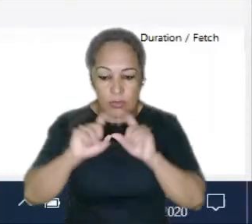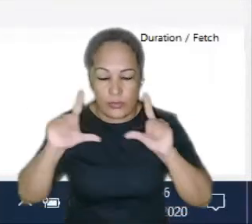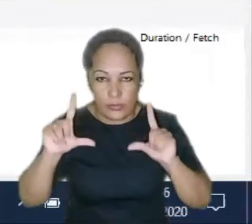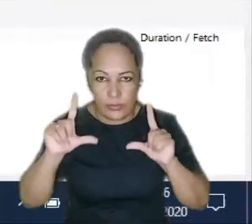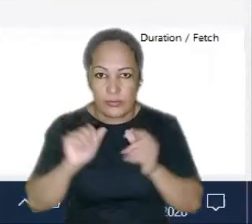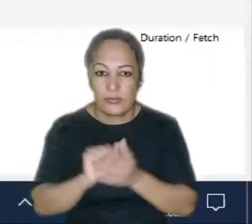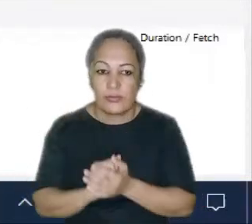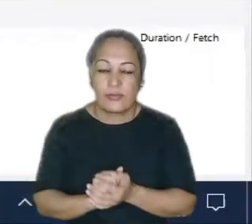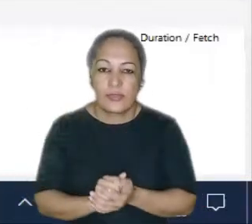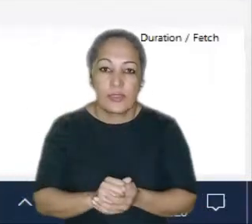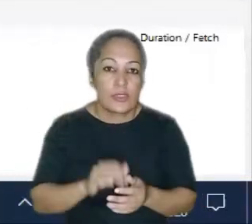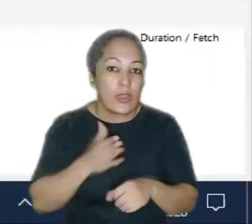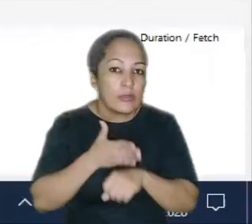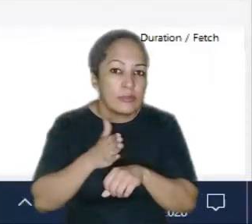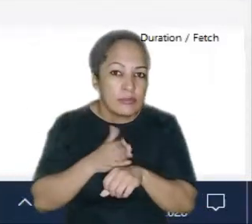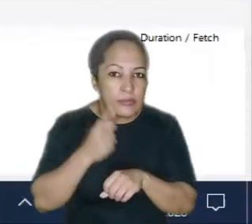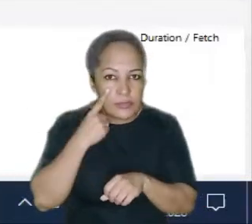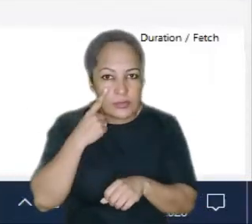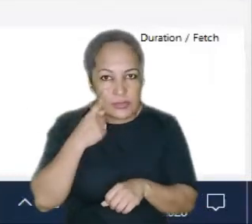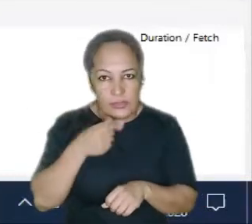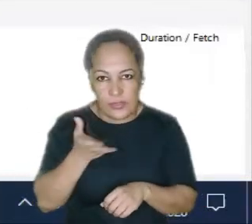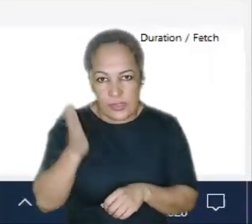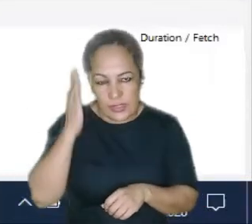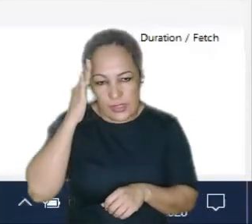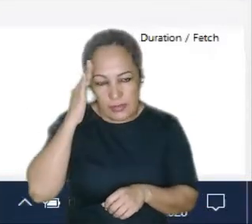saberem. Então, tem um scriptzinho que está salvo.